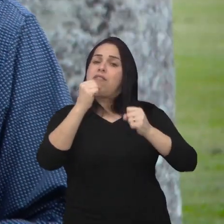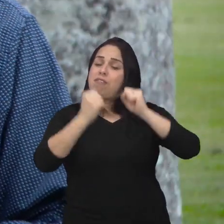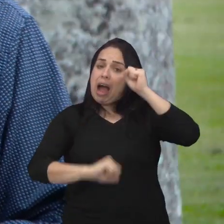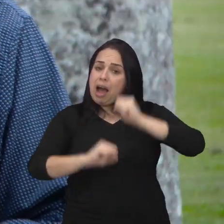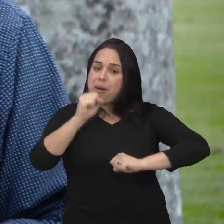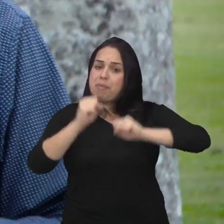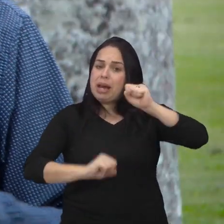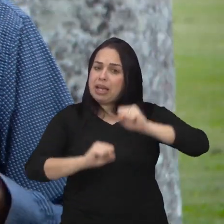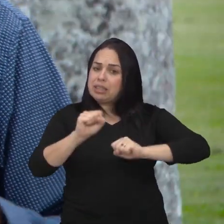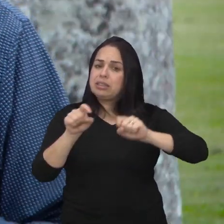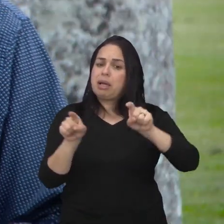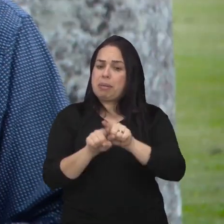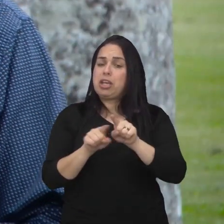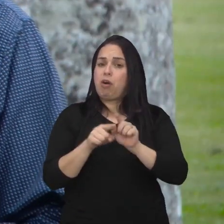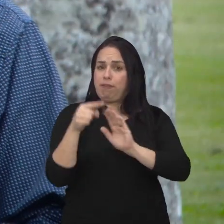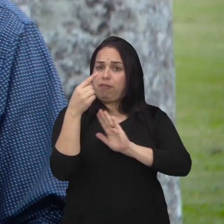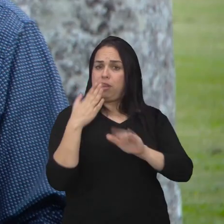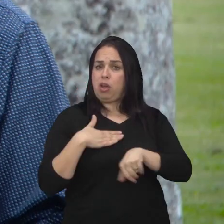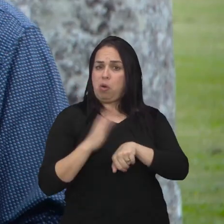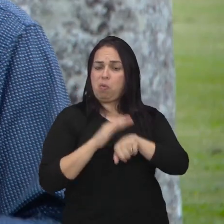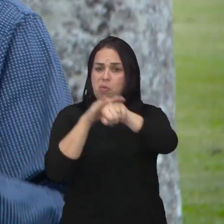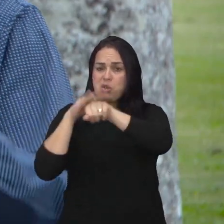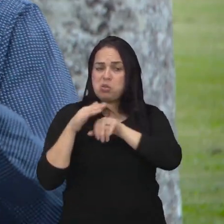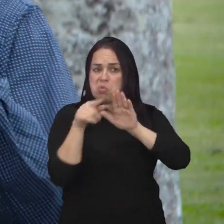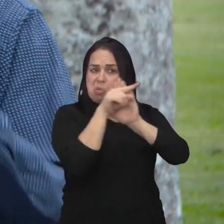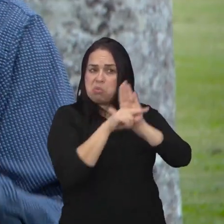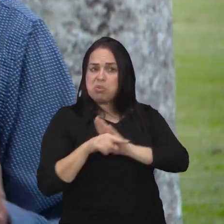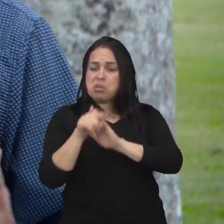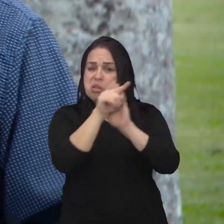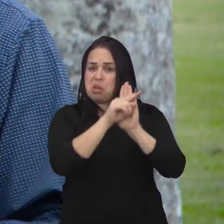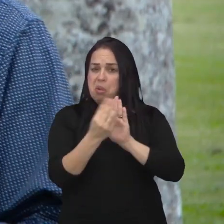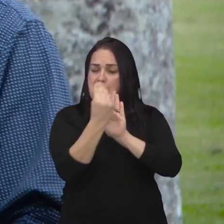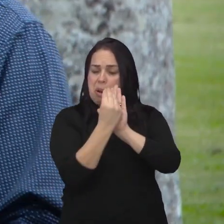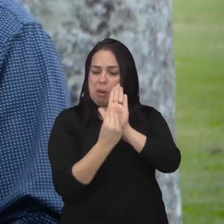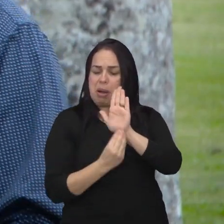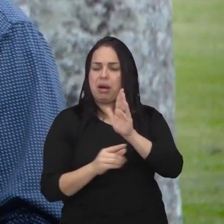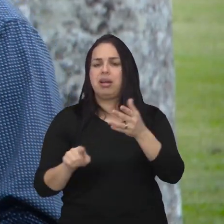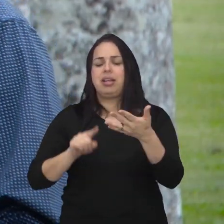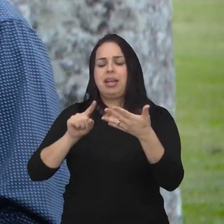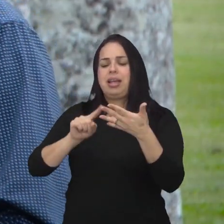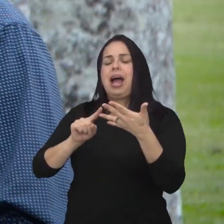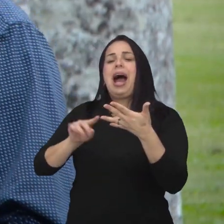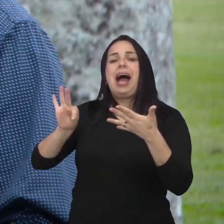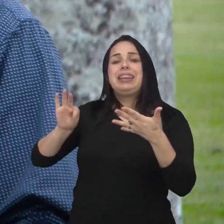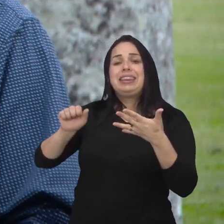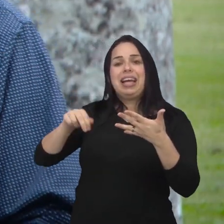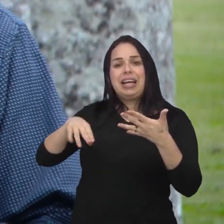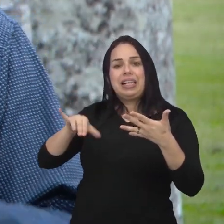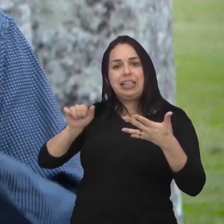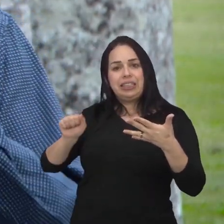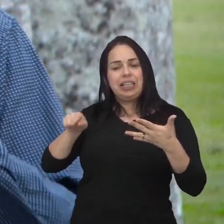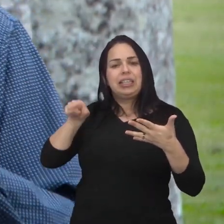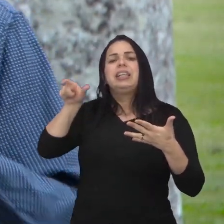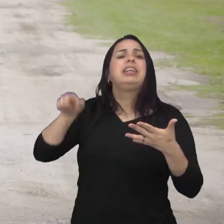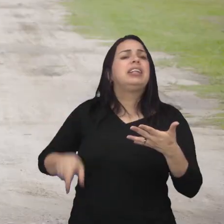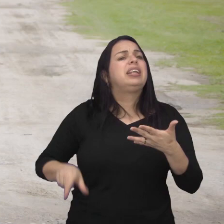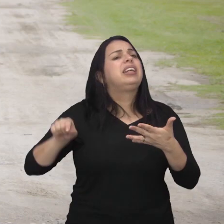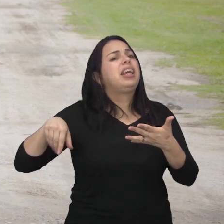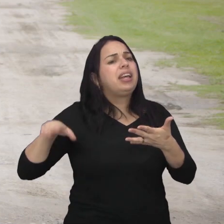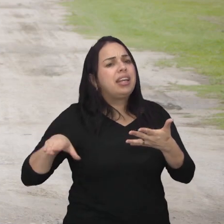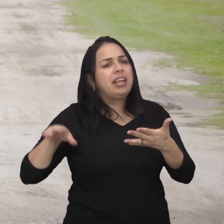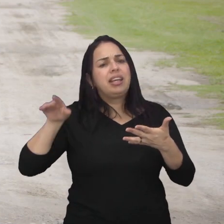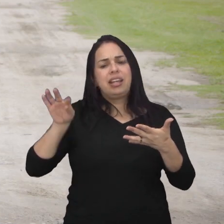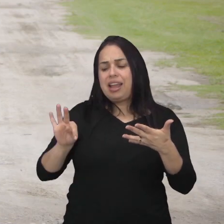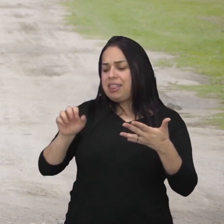também fiz um levantamento criterioso, a Tânia fez um levantamento dos sanatórios, o Fábio de Almeida.